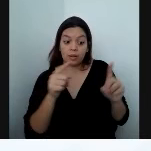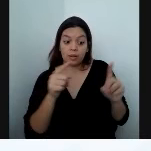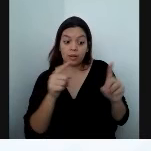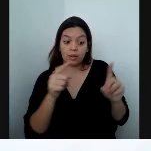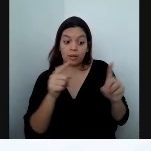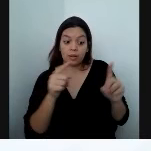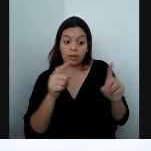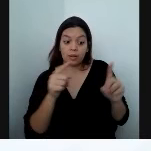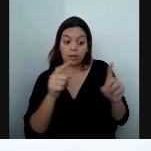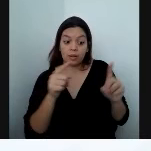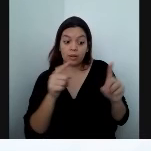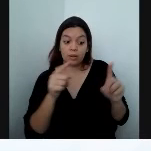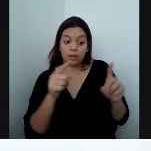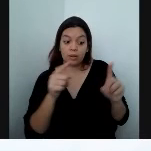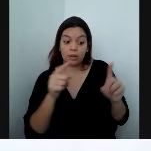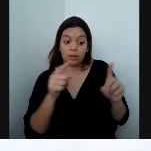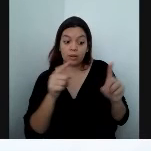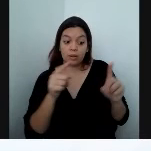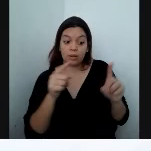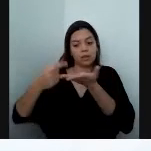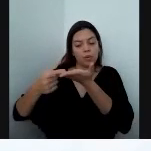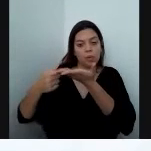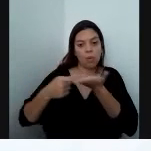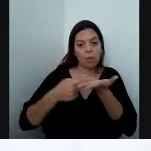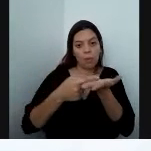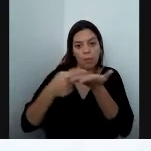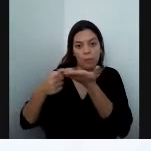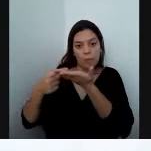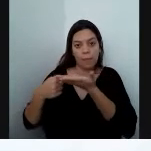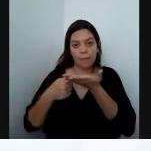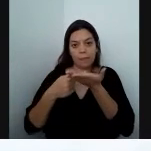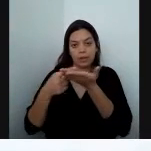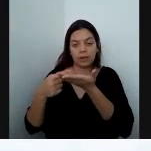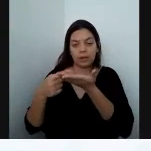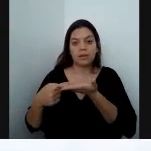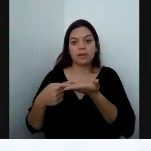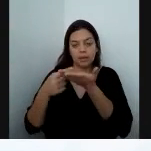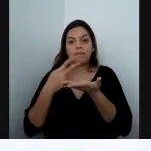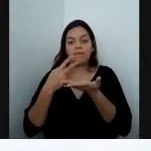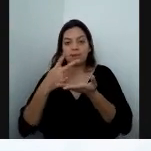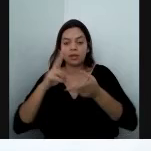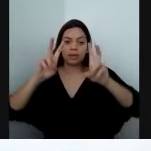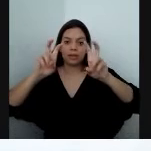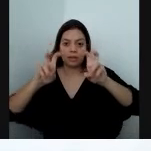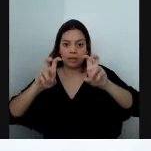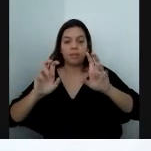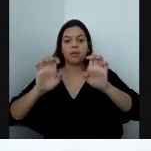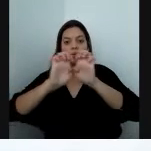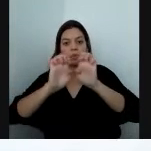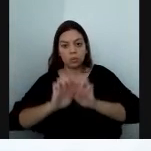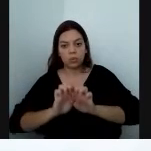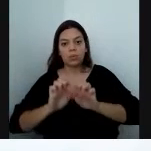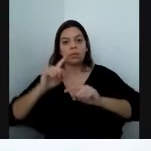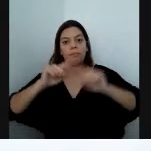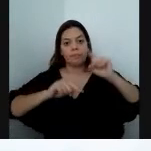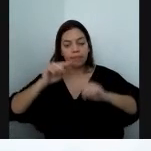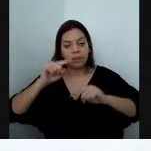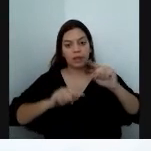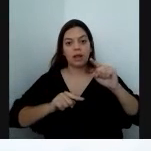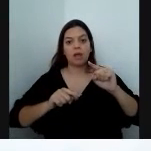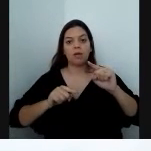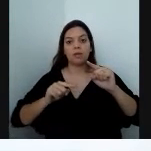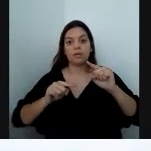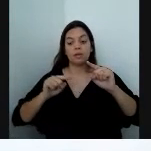desse aspecto do material, equipamento, e alguns acordos até definem assim, a empresa vai